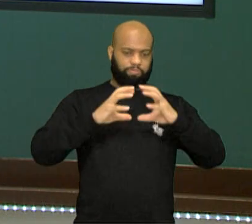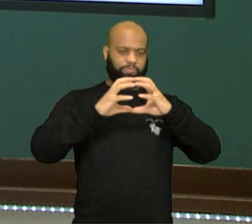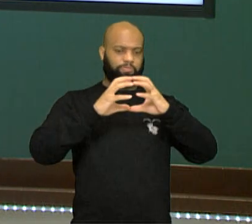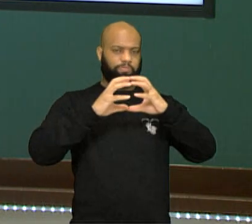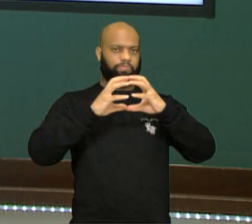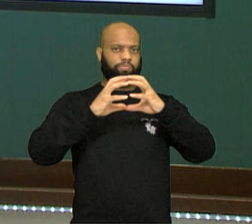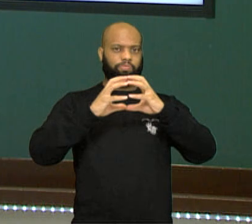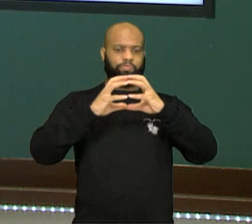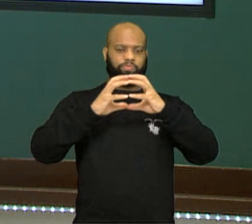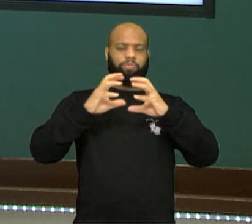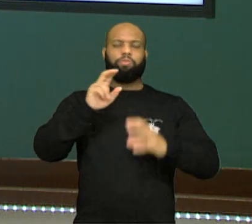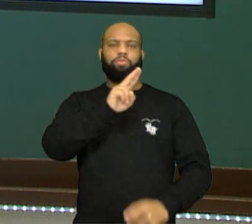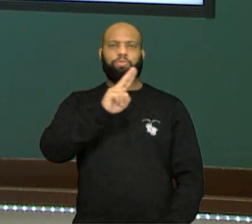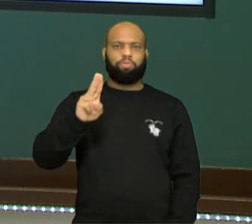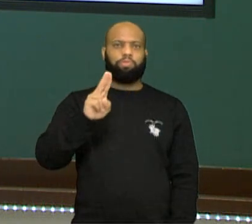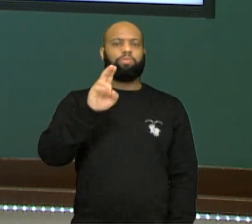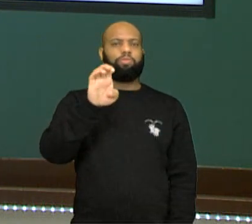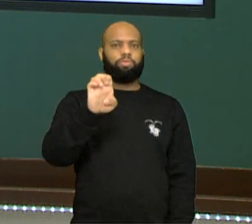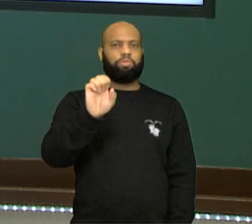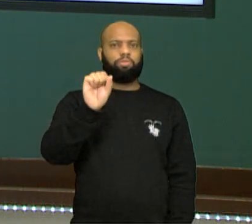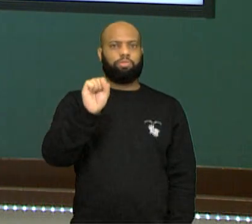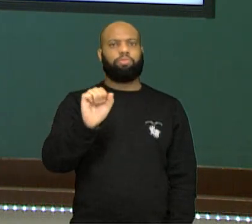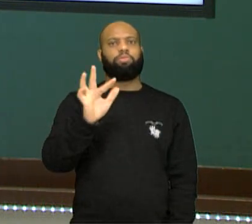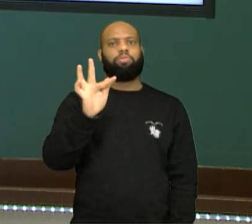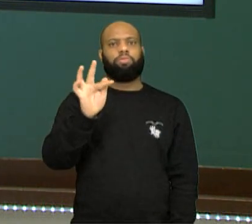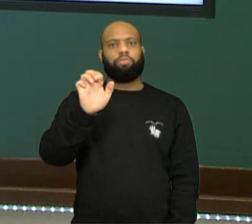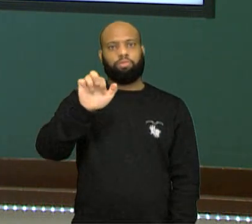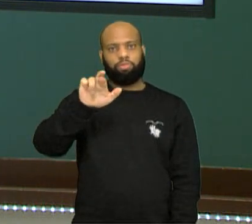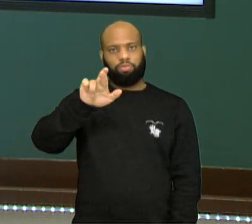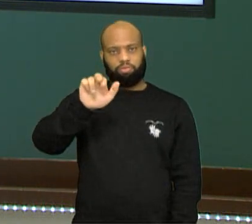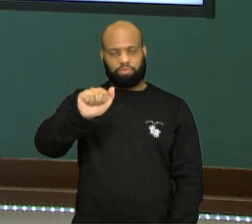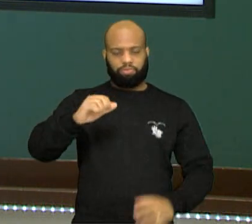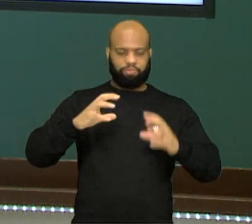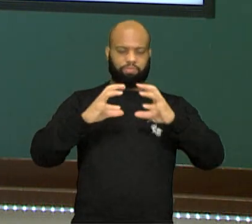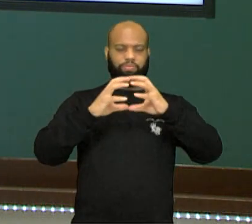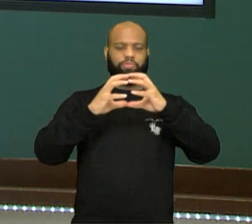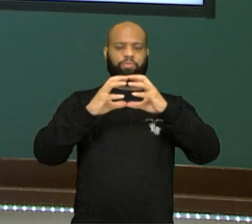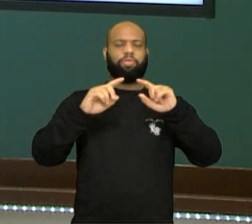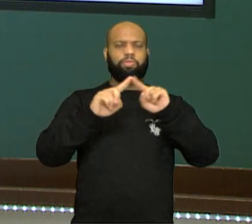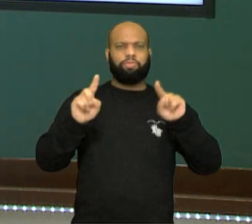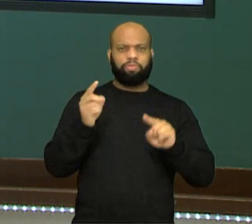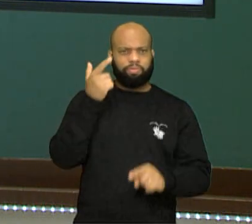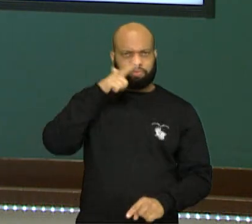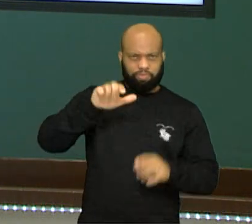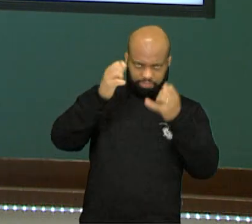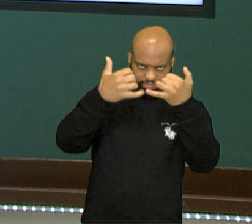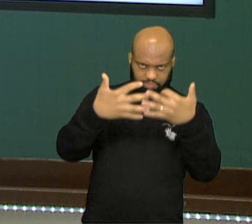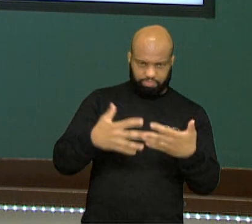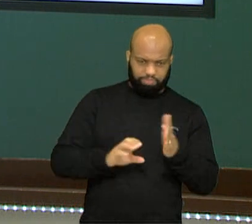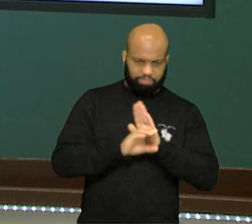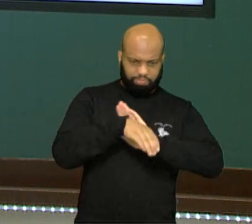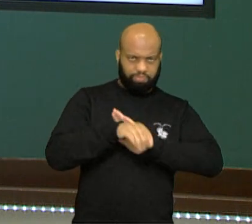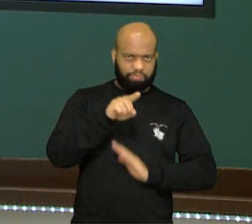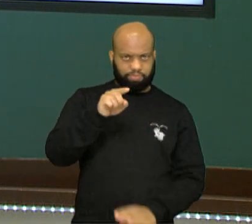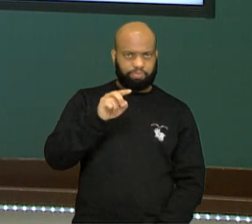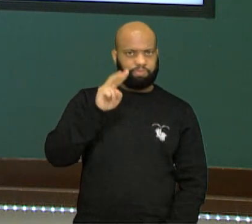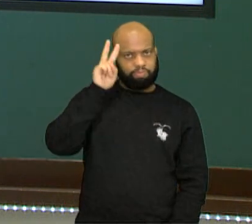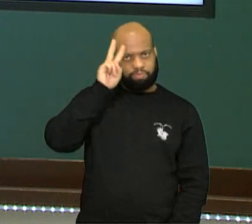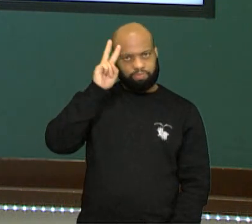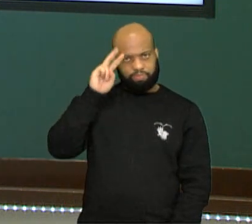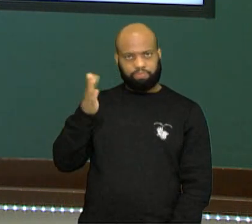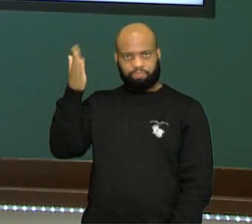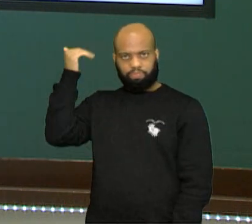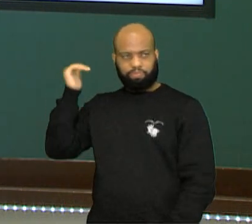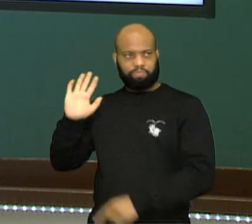uma esfera, vem uma imagem mental do que é uma esfera. Mas vocês conseguiriam definir uma esfera? Vamos ver quem lembra dos vídeos